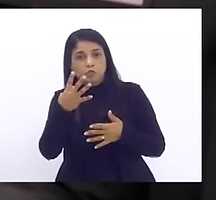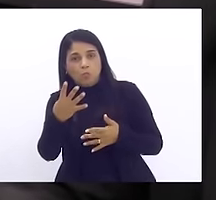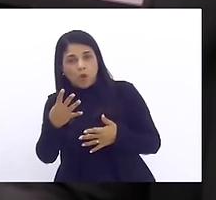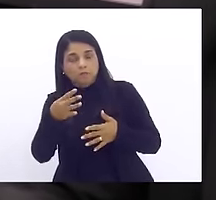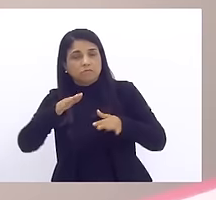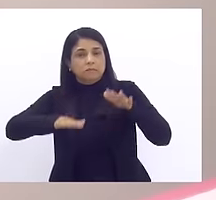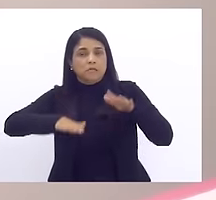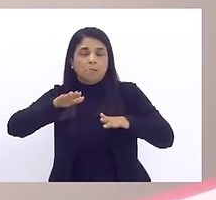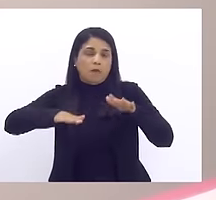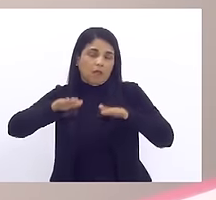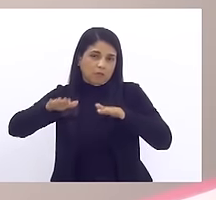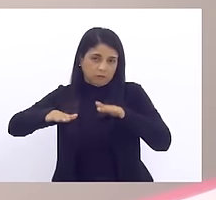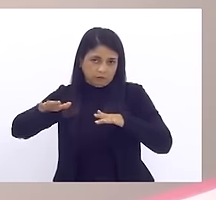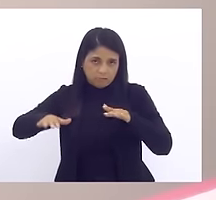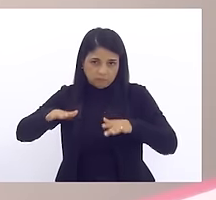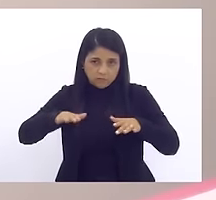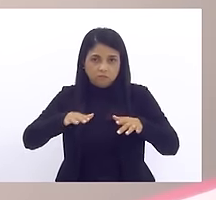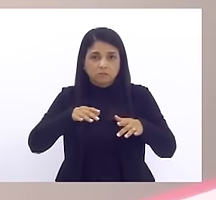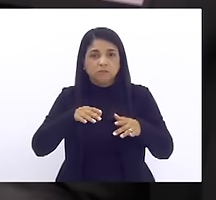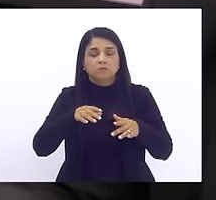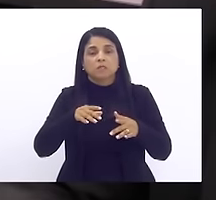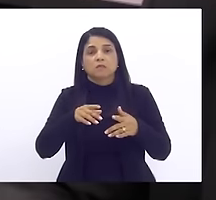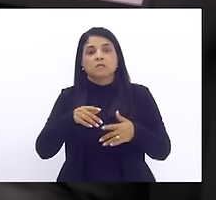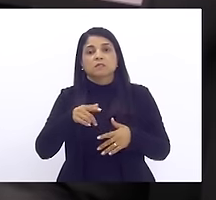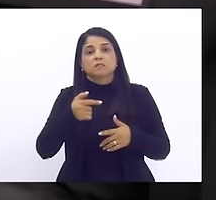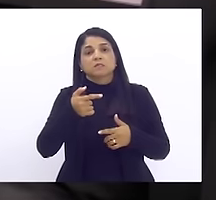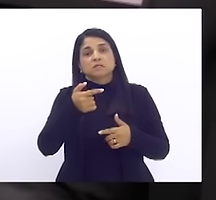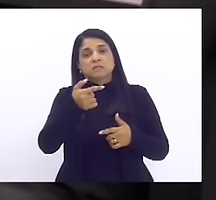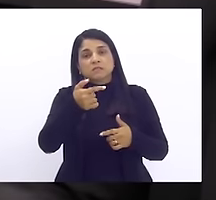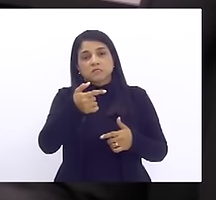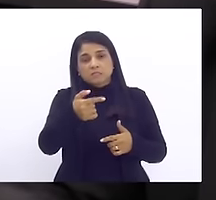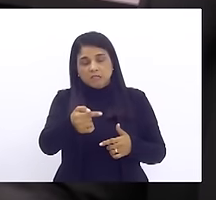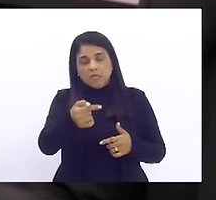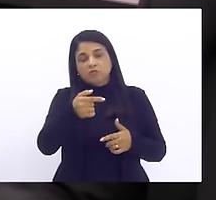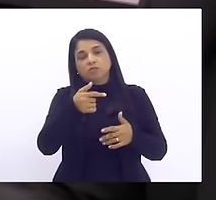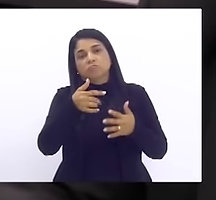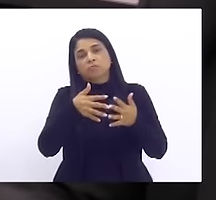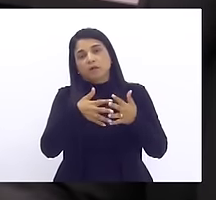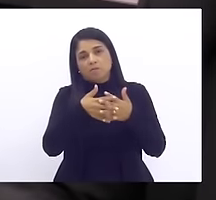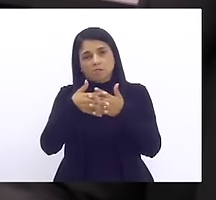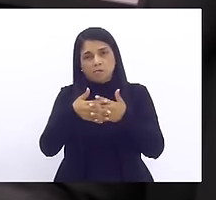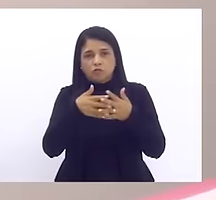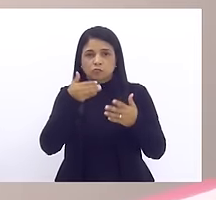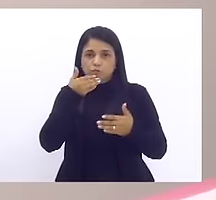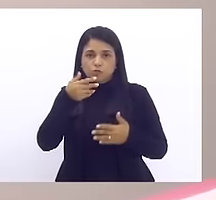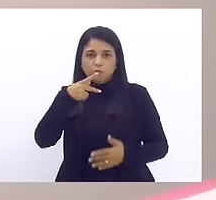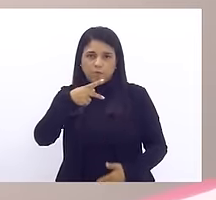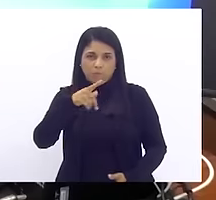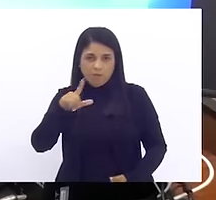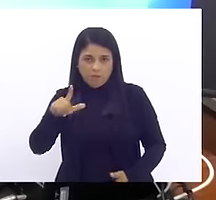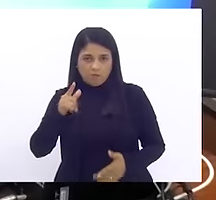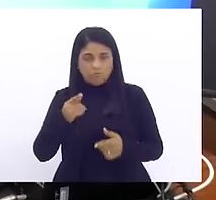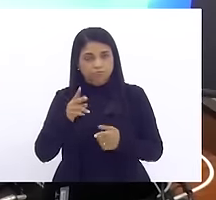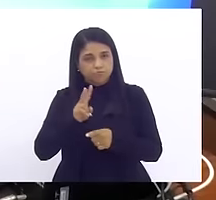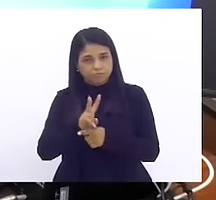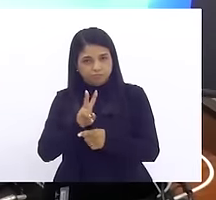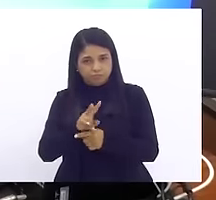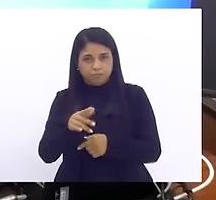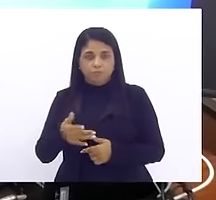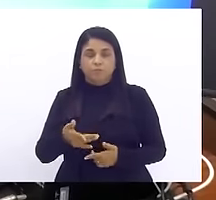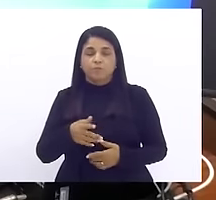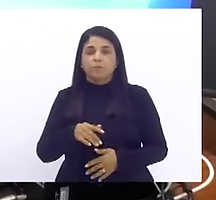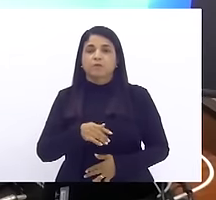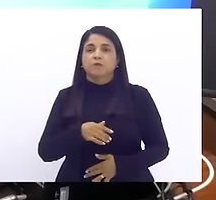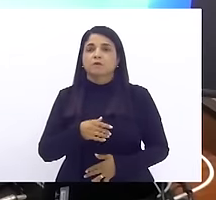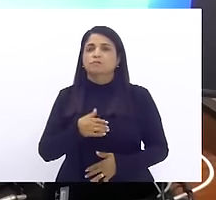variação mas o máximo que vocês utilizam com a pele são seres que já utilizamos Foram sete veículos Ok satisfeito Obrigado Deputado Giovani Ratinho